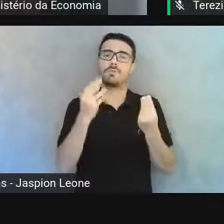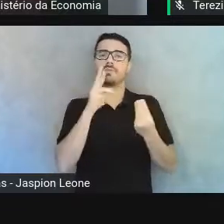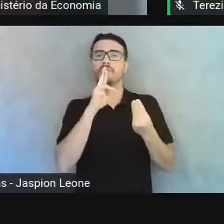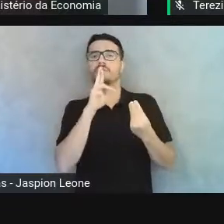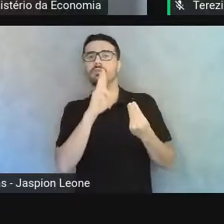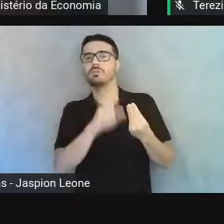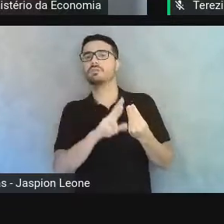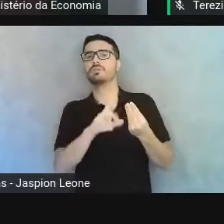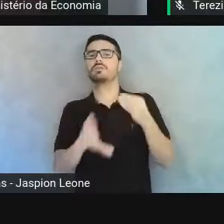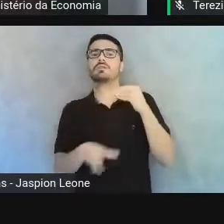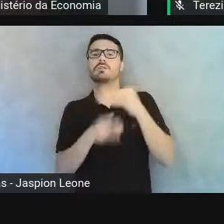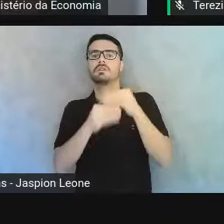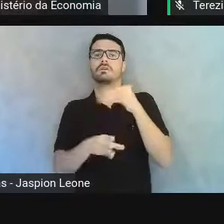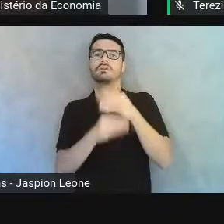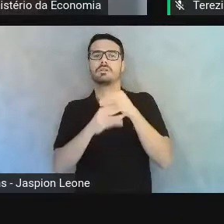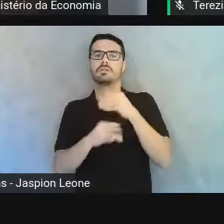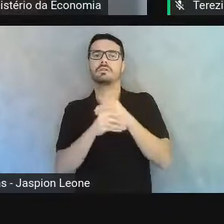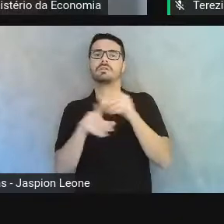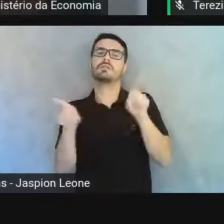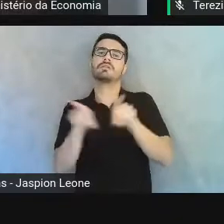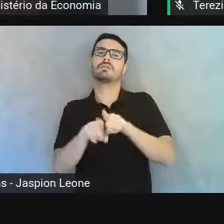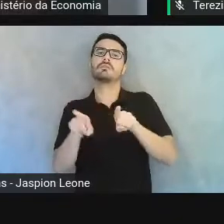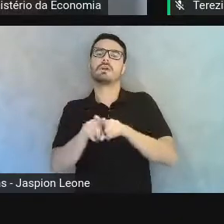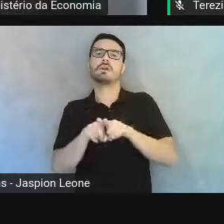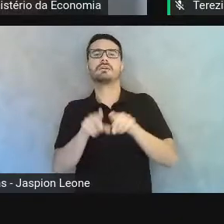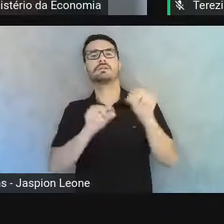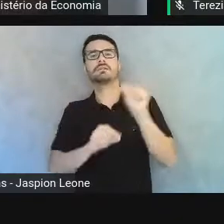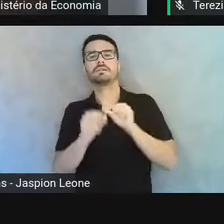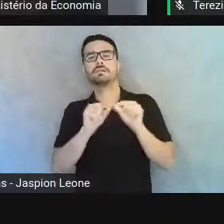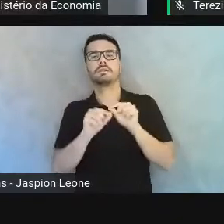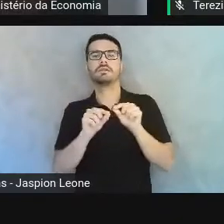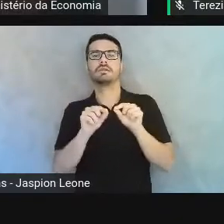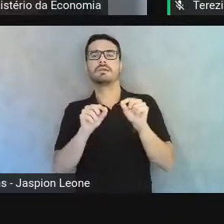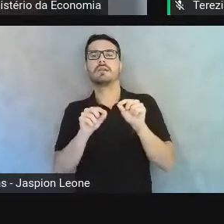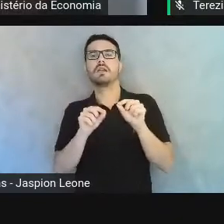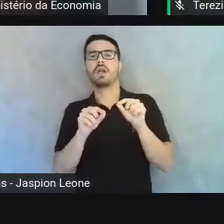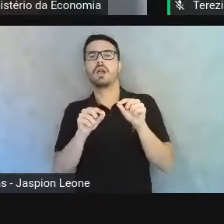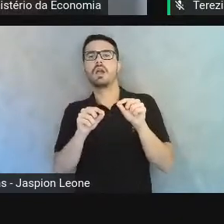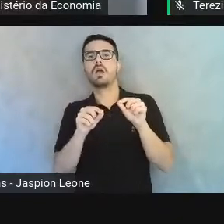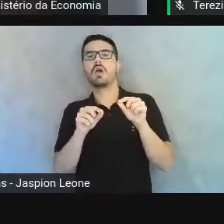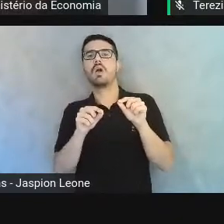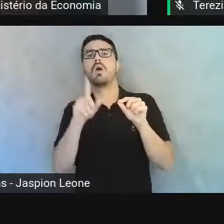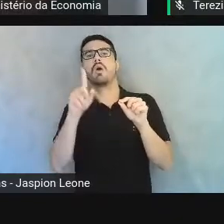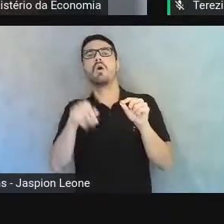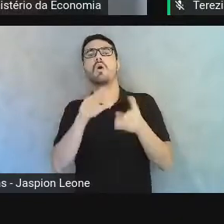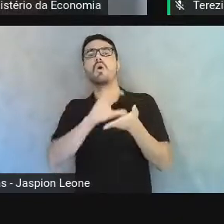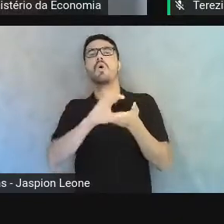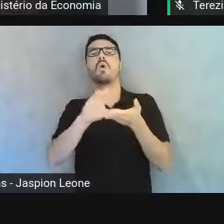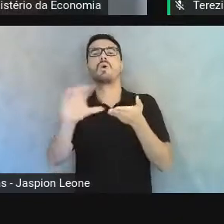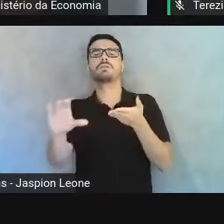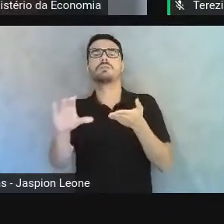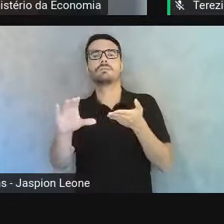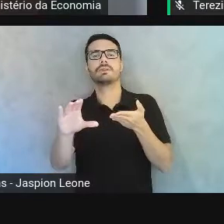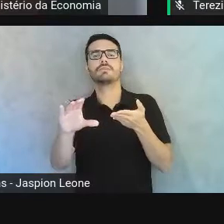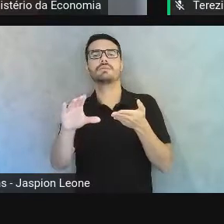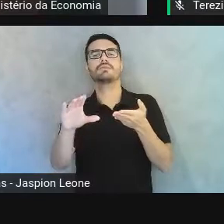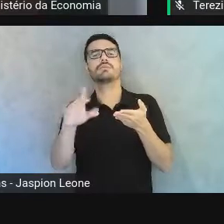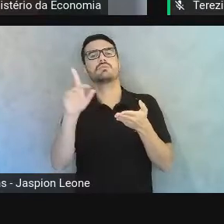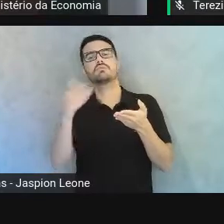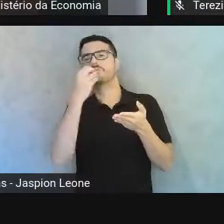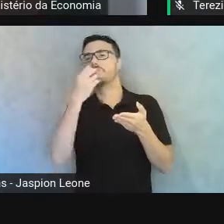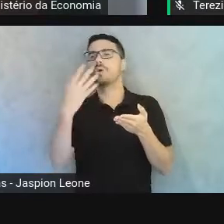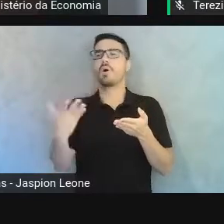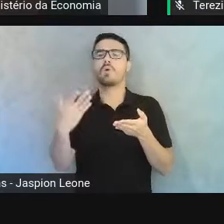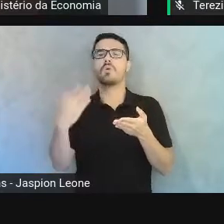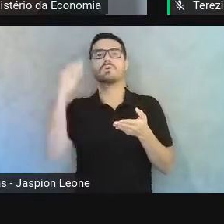dessas emendas, inclusive a partir dessa abordagem do orçamento por desempenho, que foi o que eu estudei. Só que o meu estudo, até